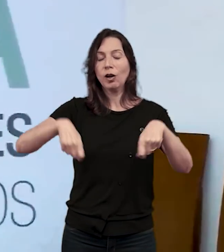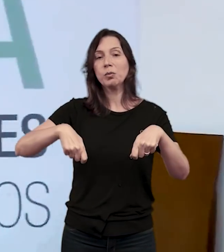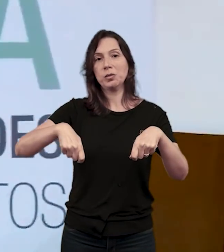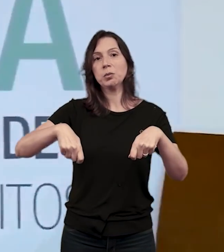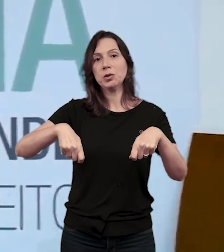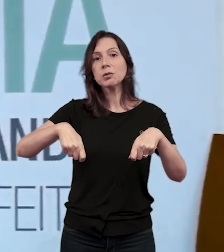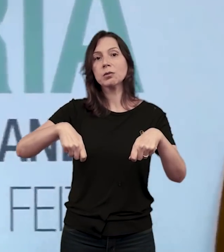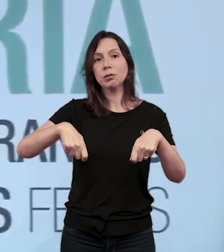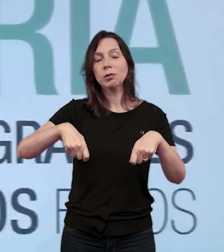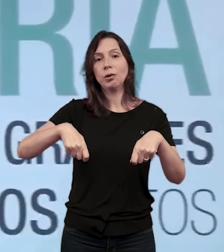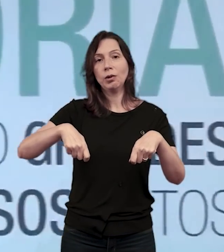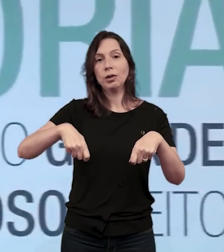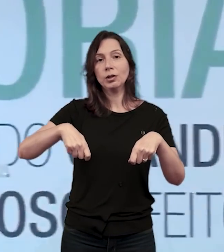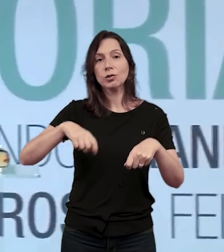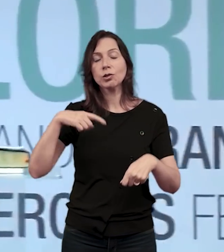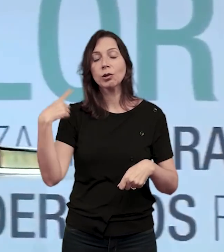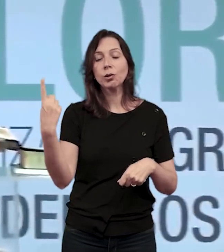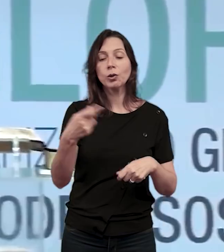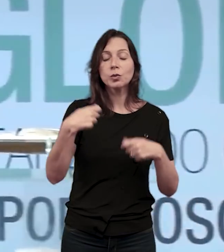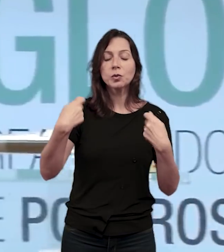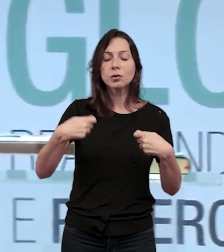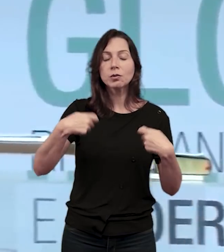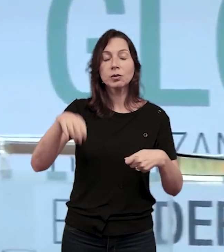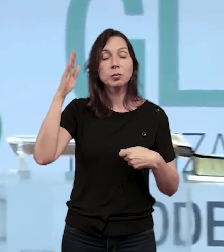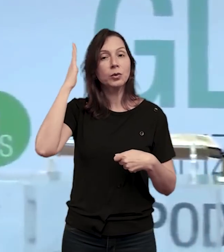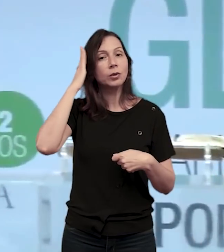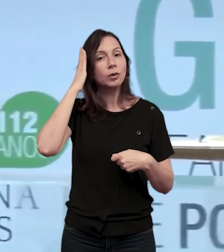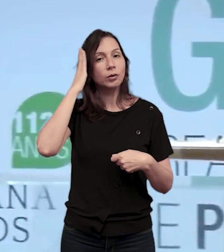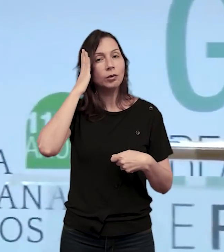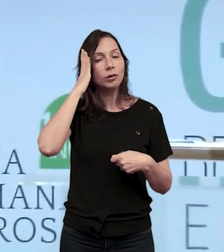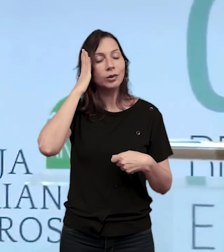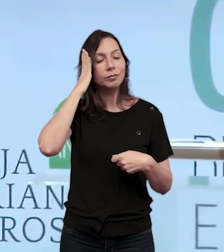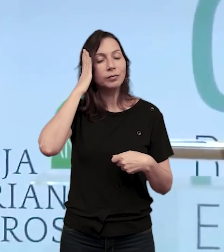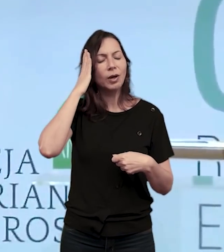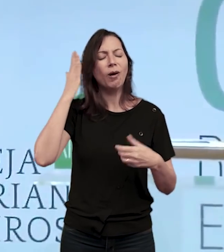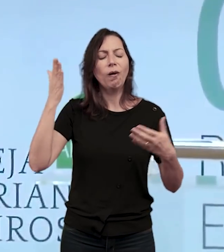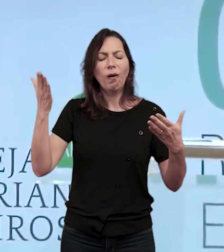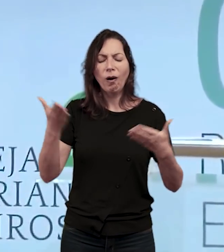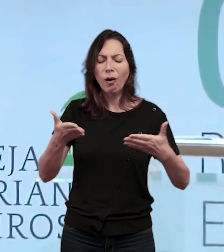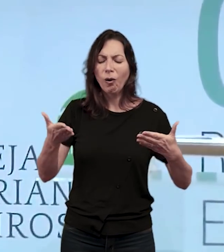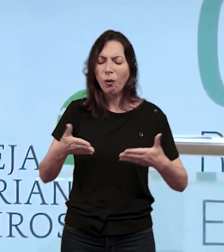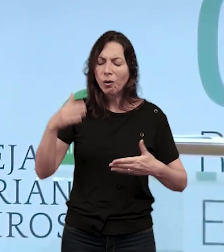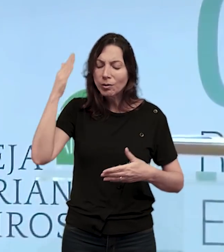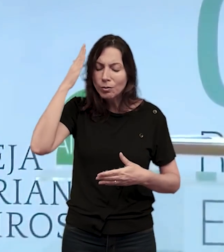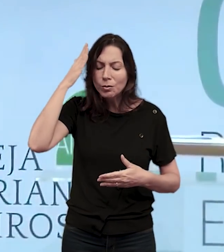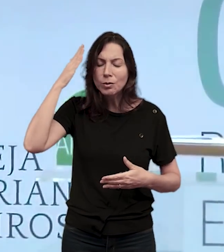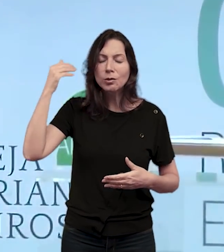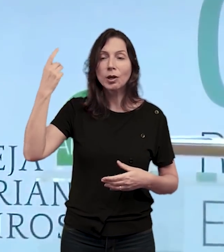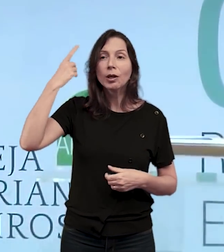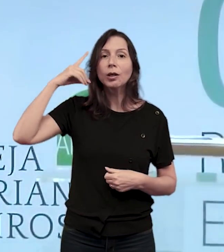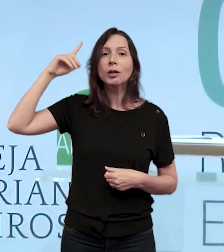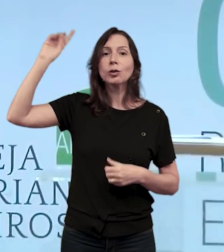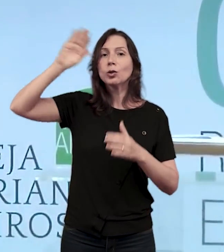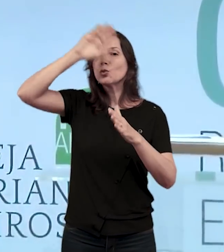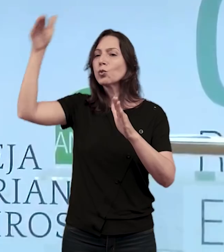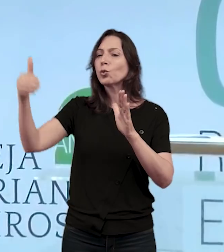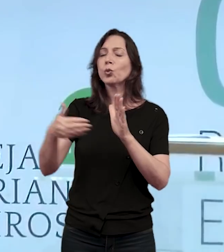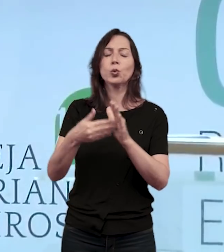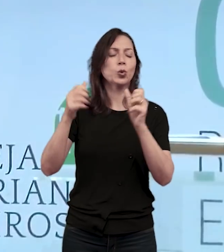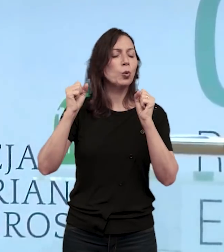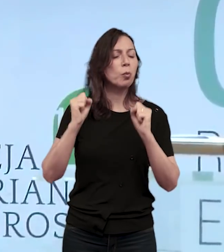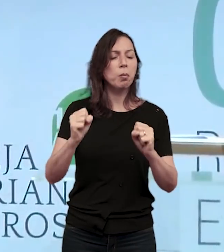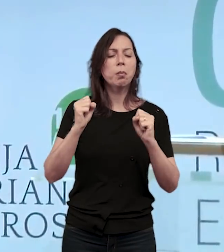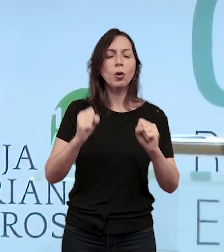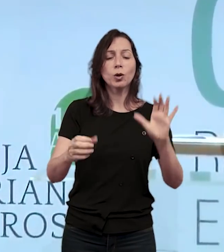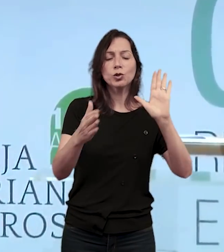O que cabe a você e a mim entendermos é o seguinte: agora eu sei que Deus tudo pode, que seu plano não pode